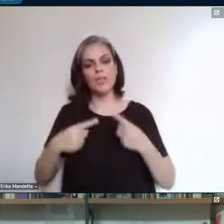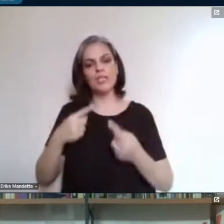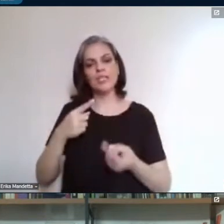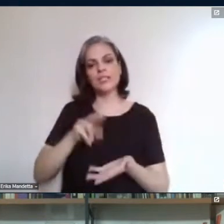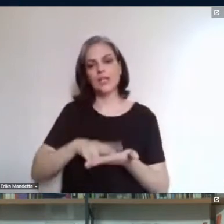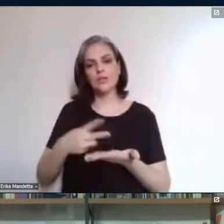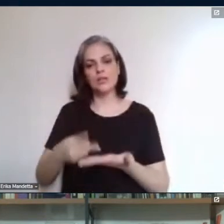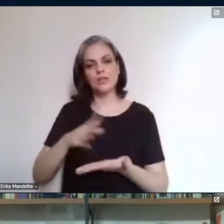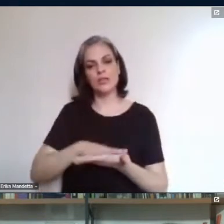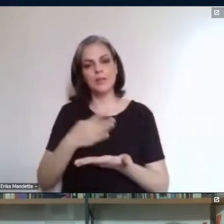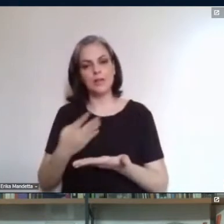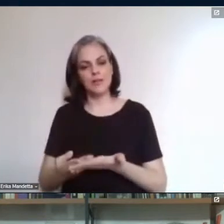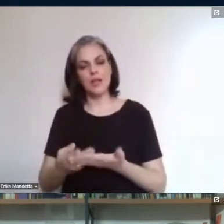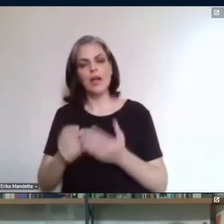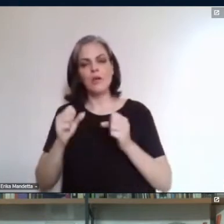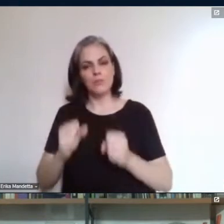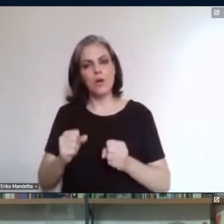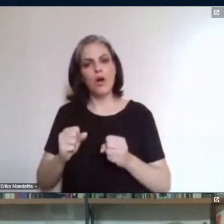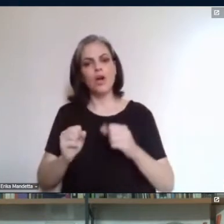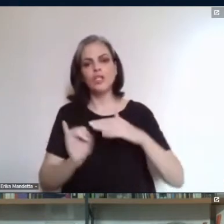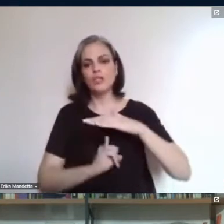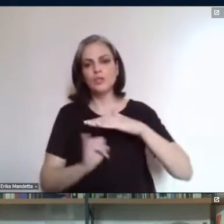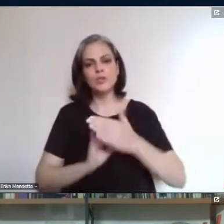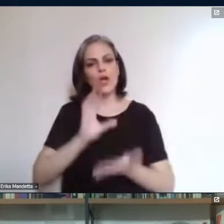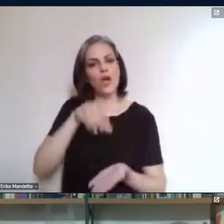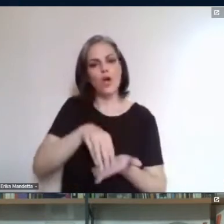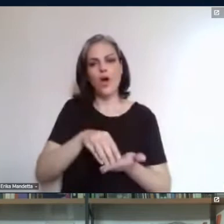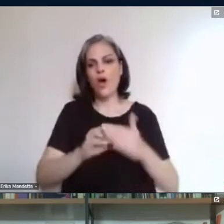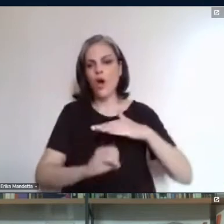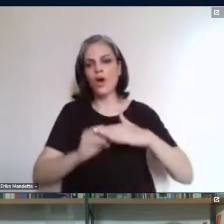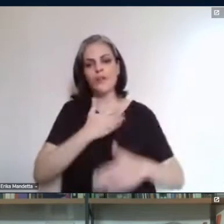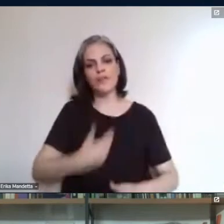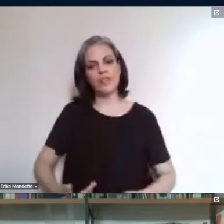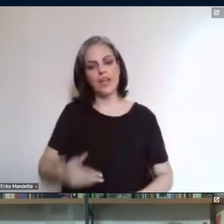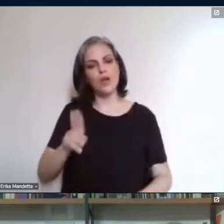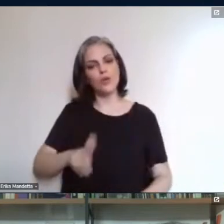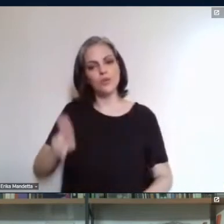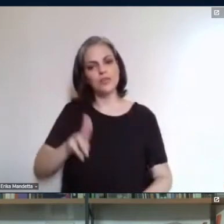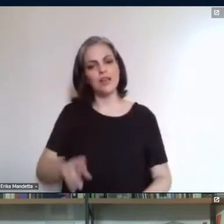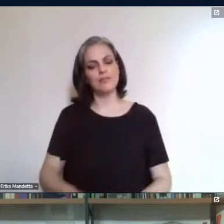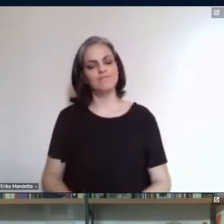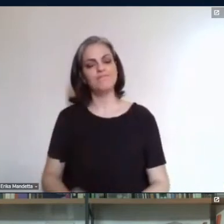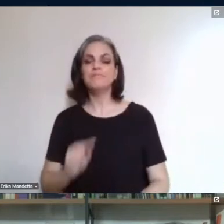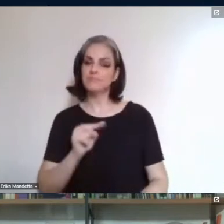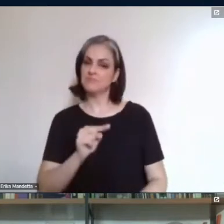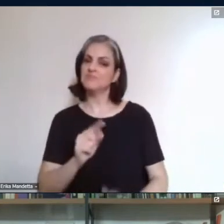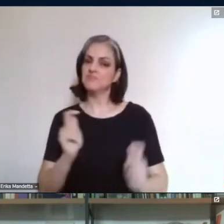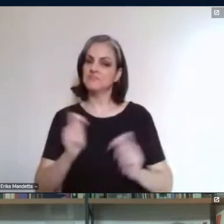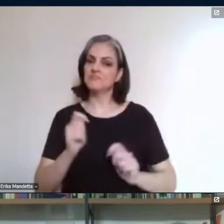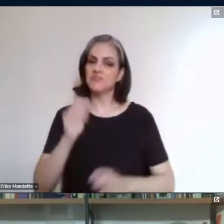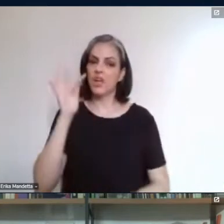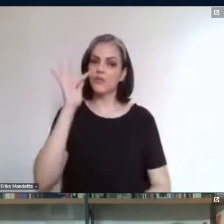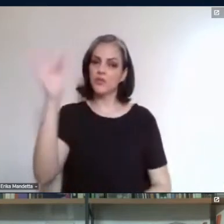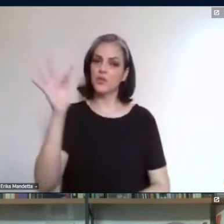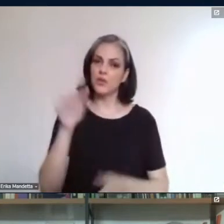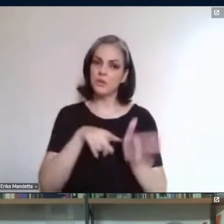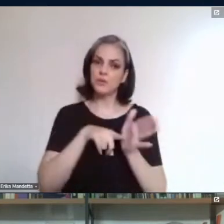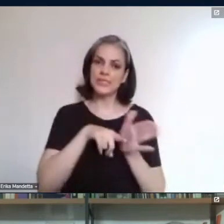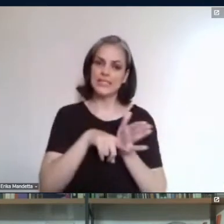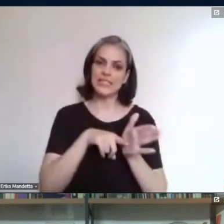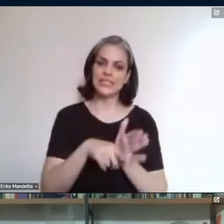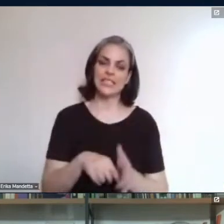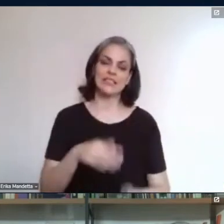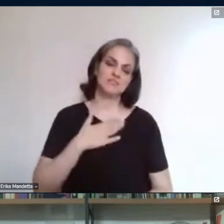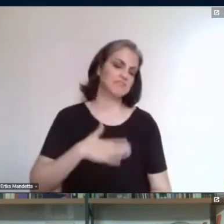ser implementado em órgãos federais, pode ser uma sugestão de futuras pesquisas, tranquilamente, porque